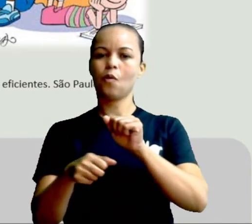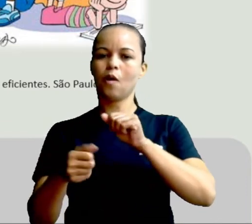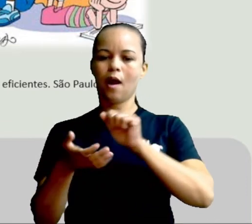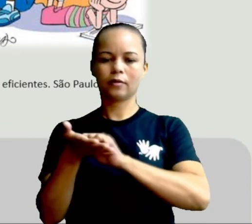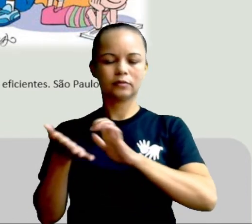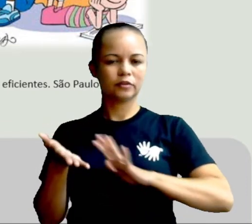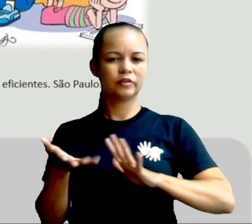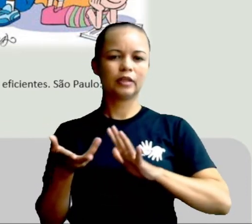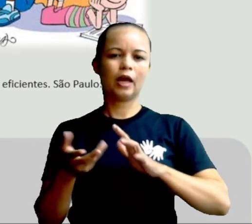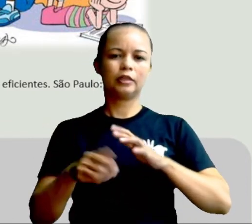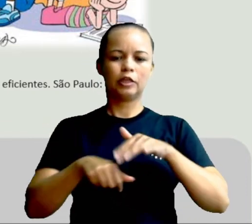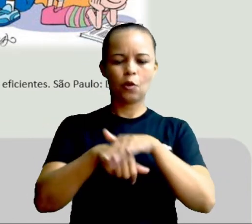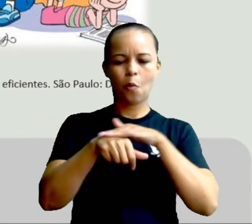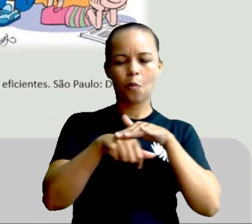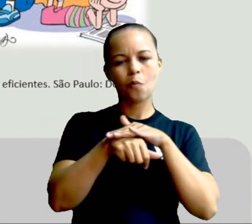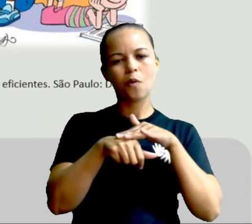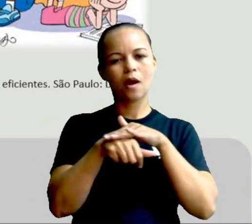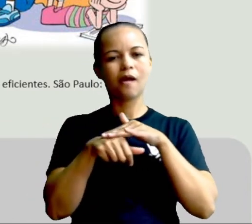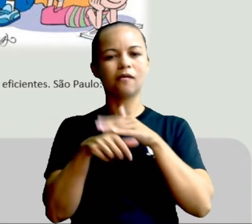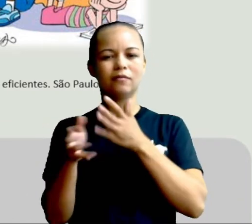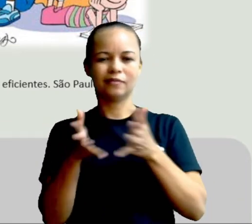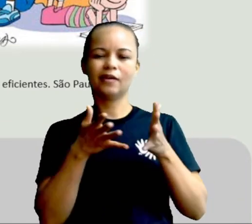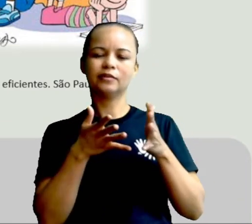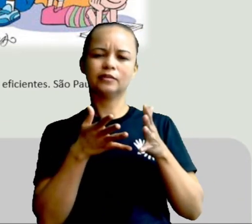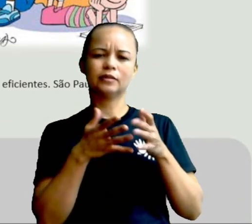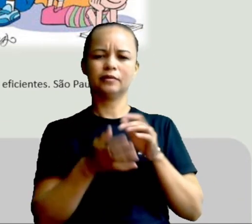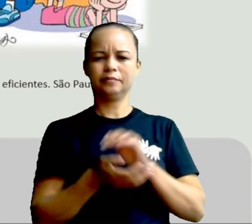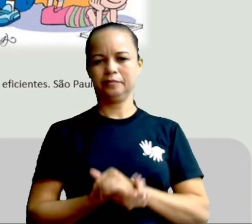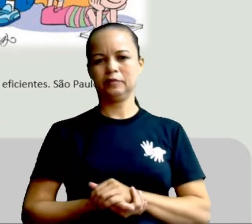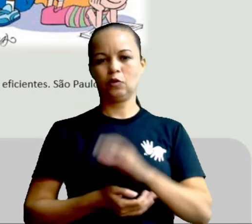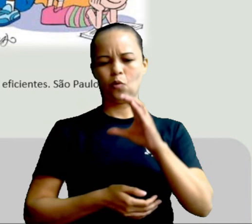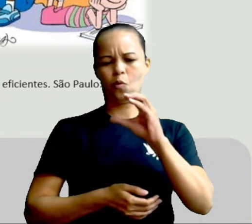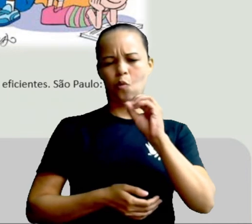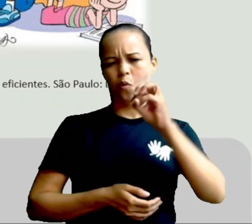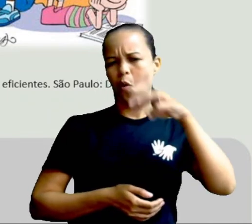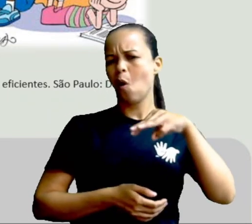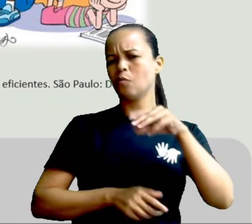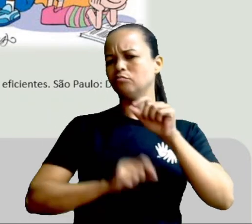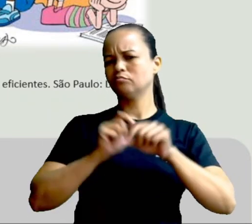com conversas. Então, esse com está estabelecendo o que aí?